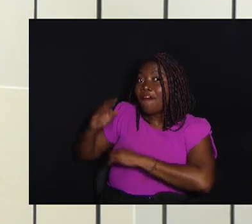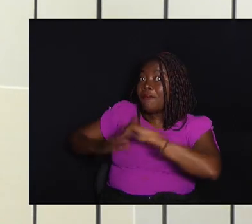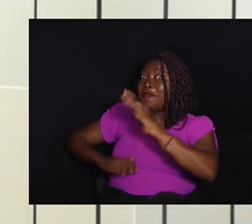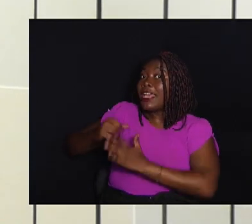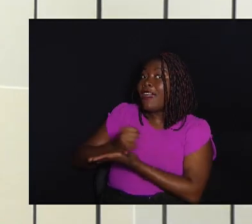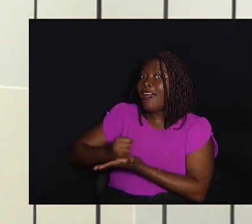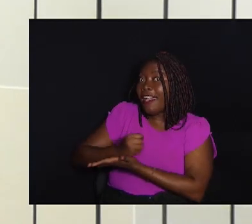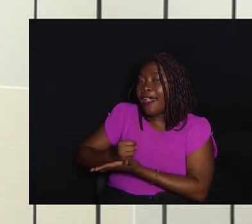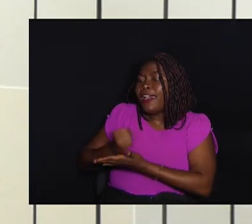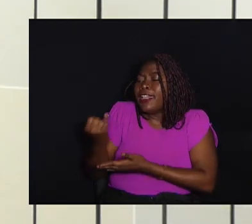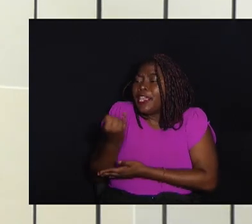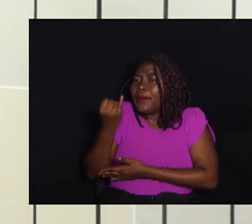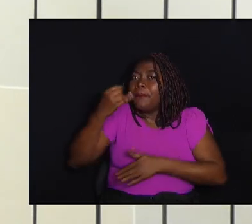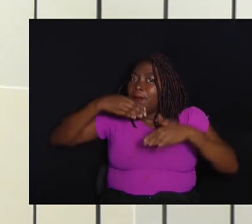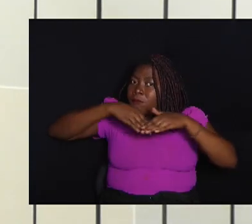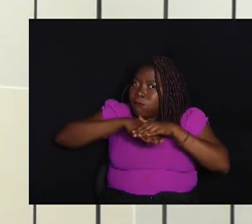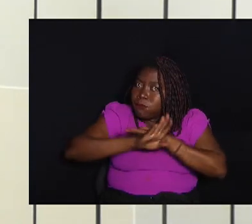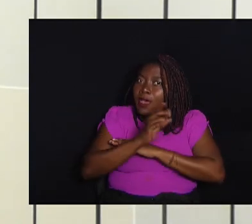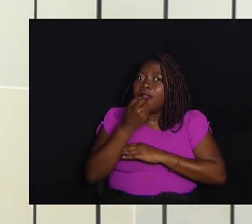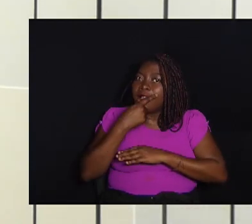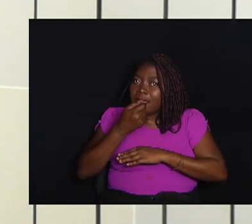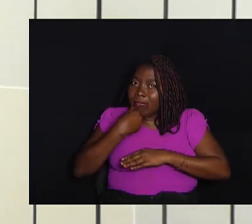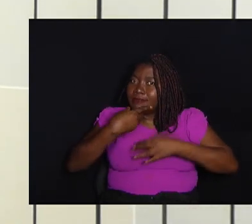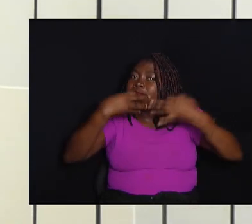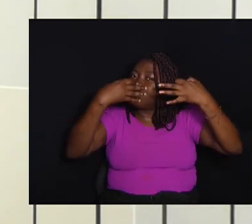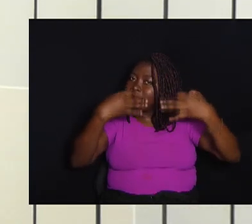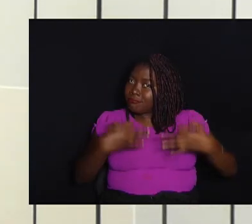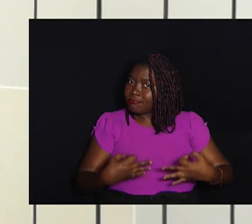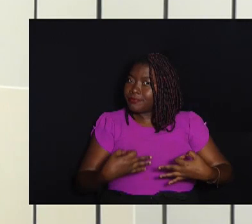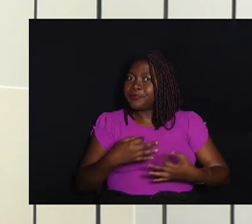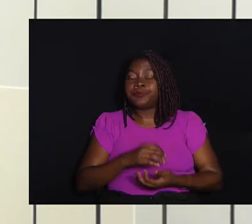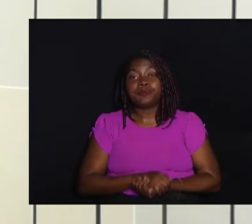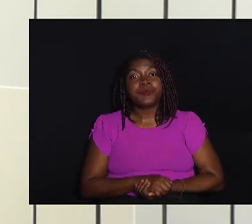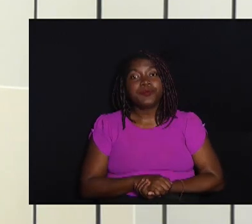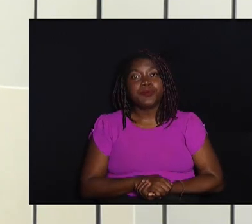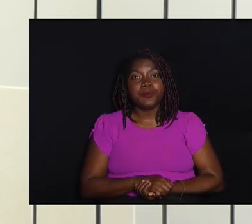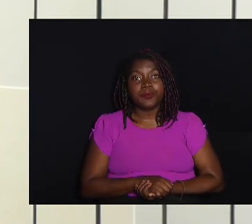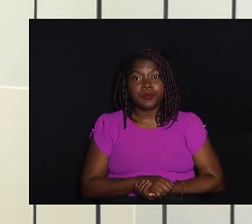a importância de armazenar os remédios de maneira correta.